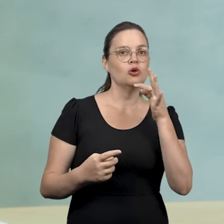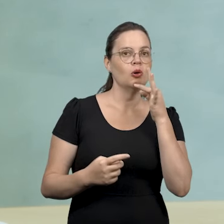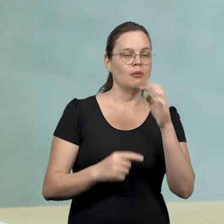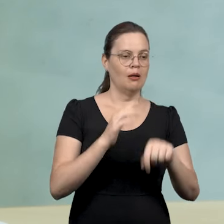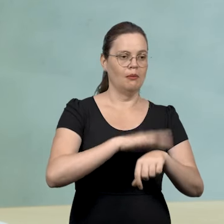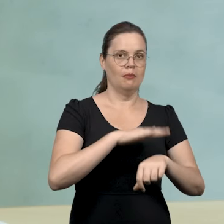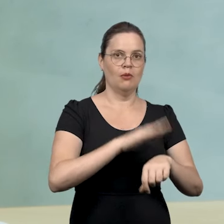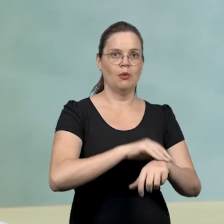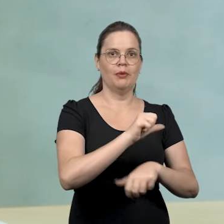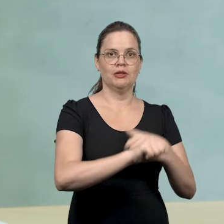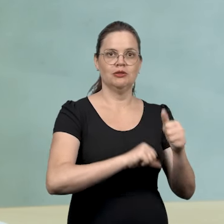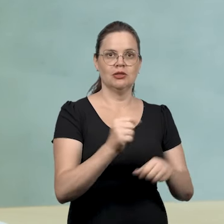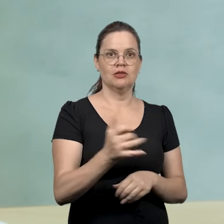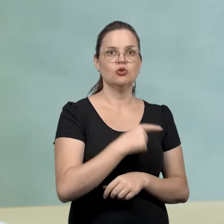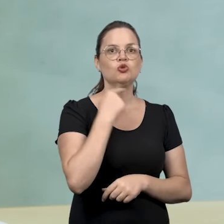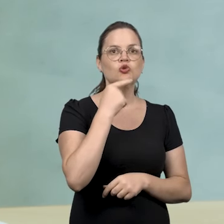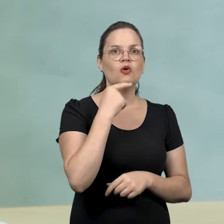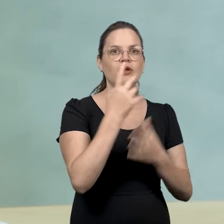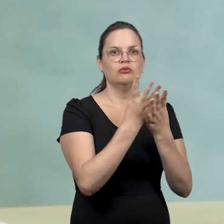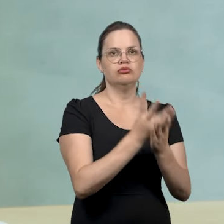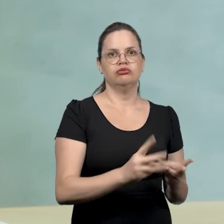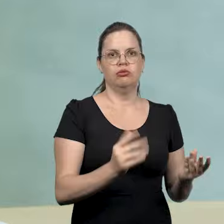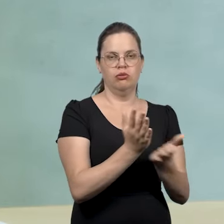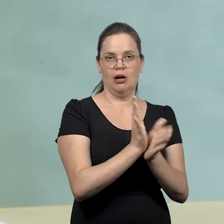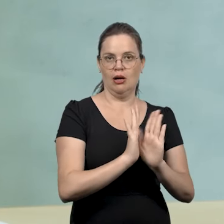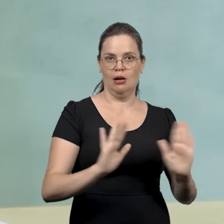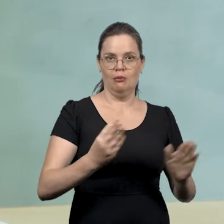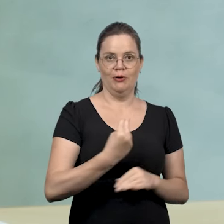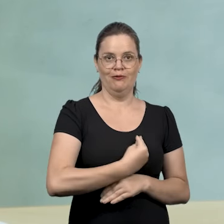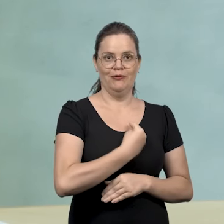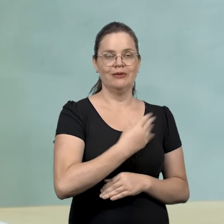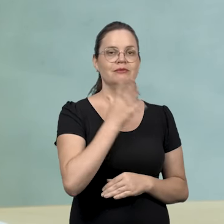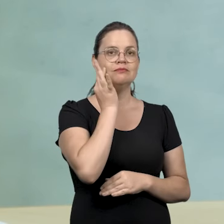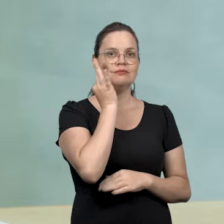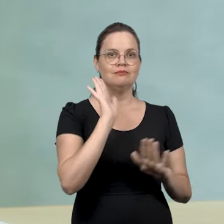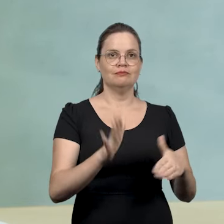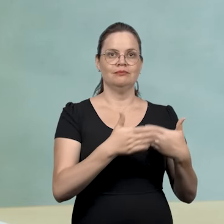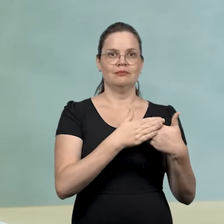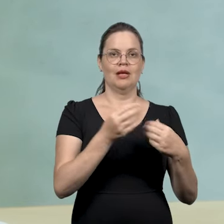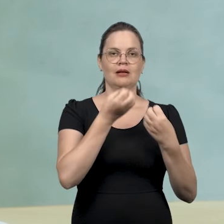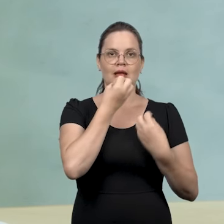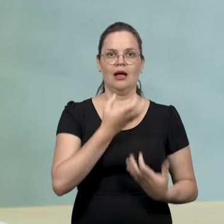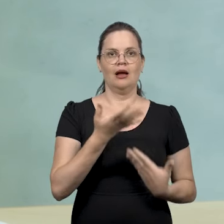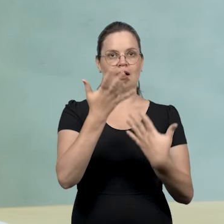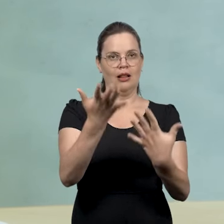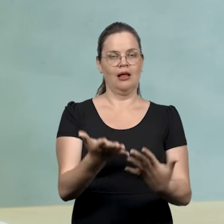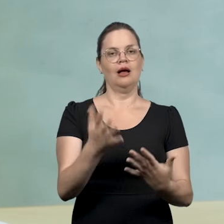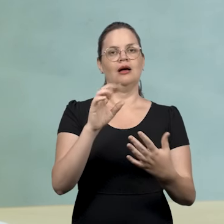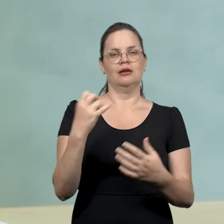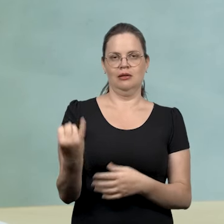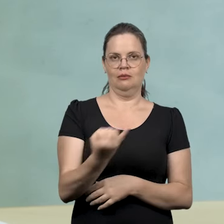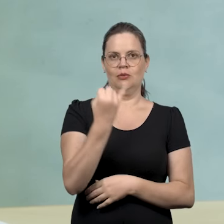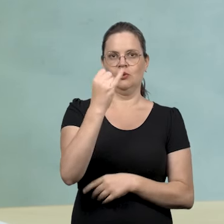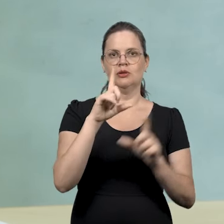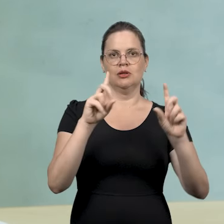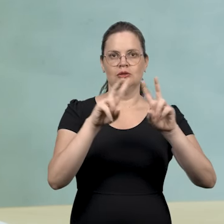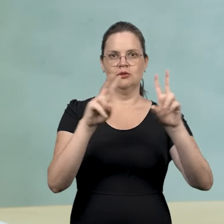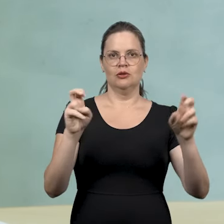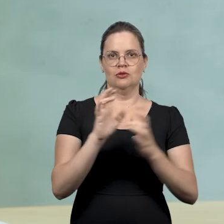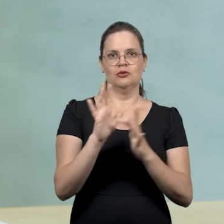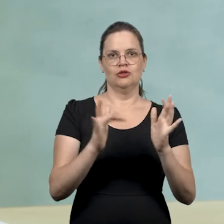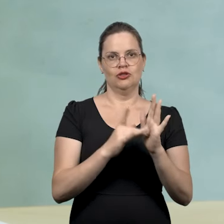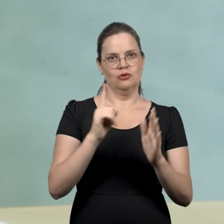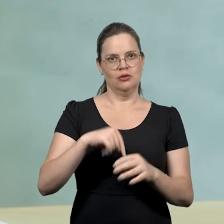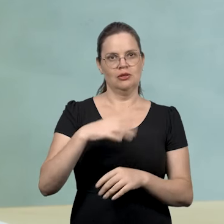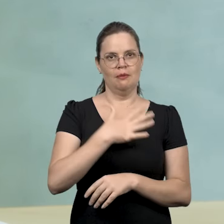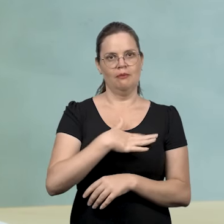das incertezas, né? E vive depois ali aquele momento de declaração que é muito importante e que é muito forte, né? Senhor